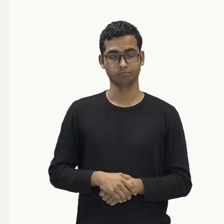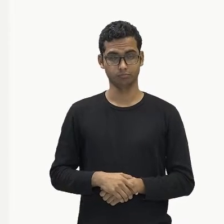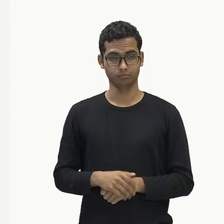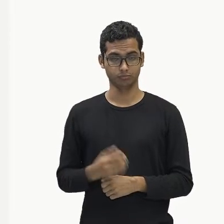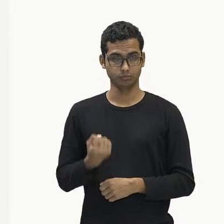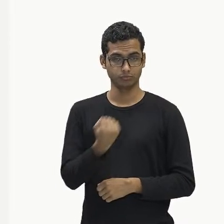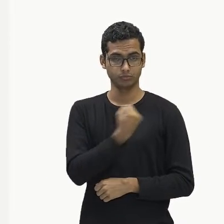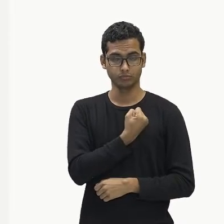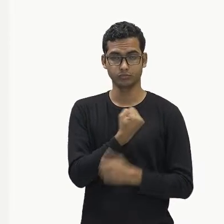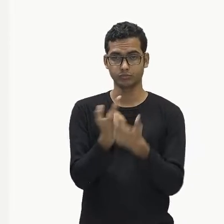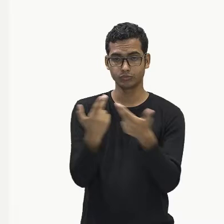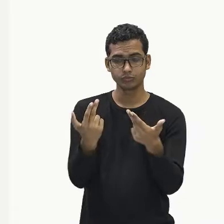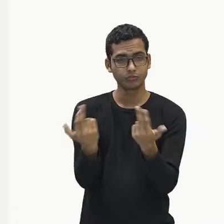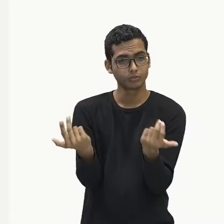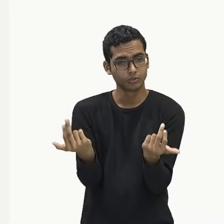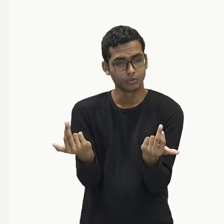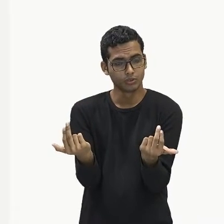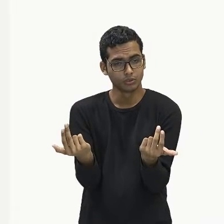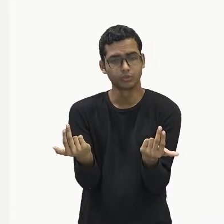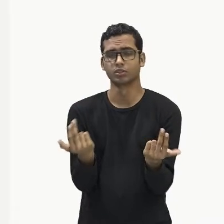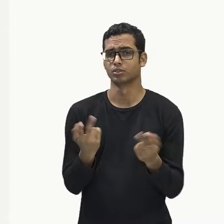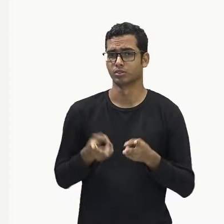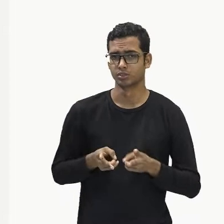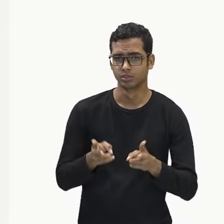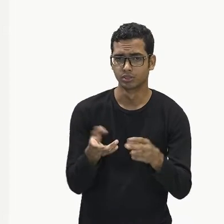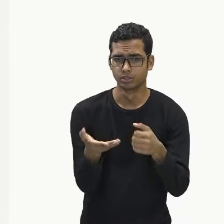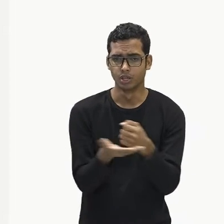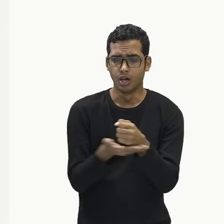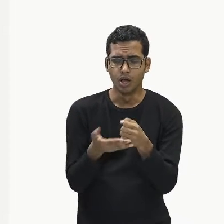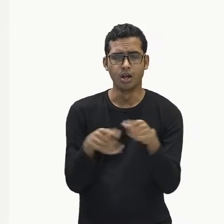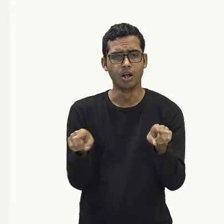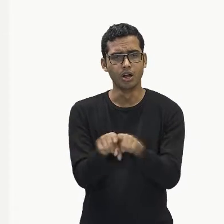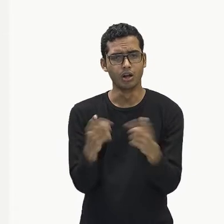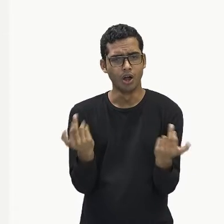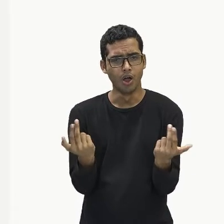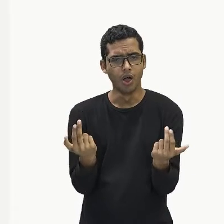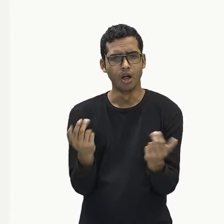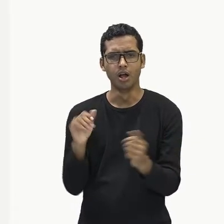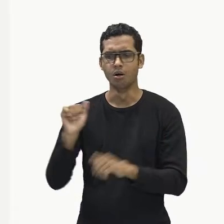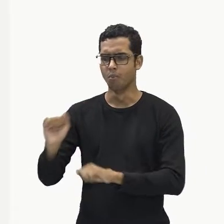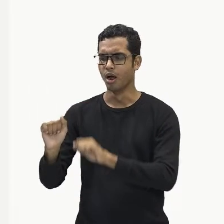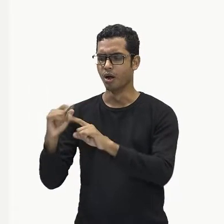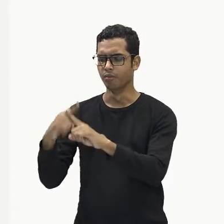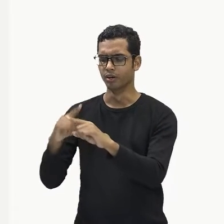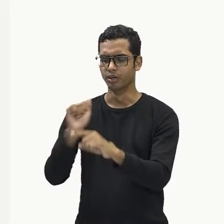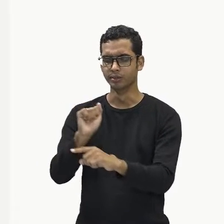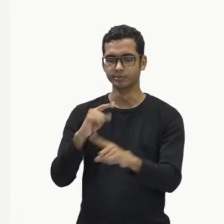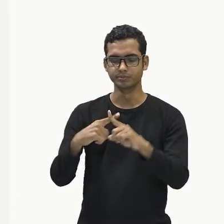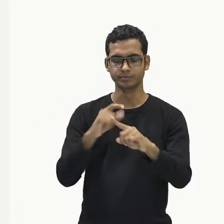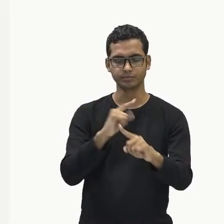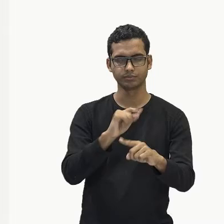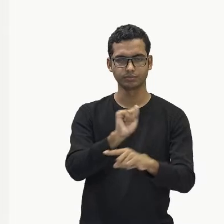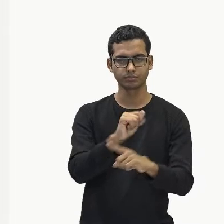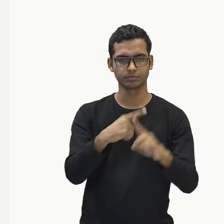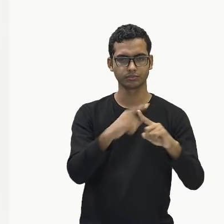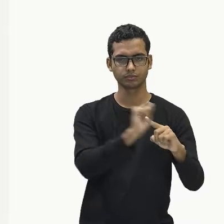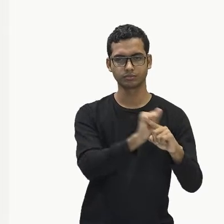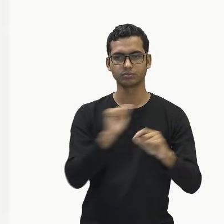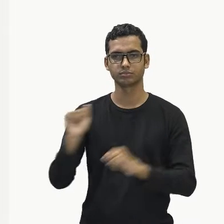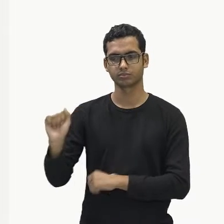o mesmo fator, é o mesmo número que vai se repetir nessa